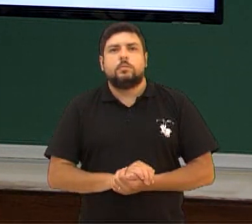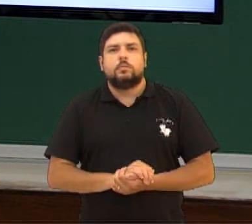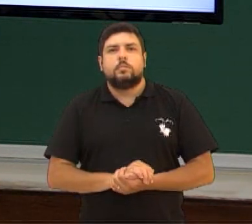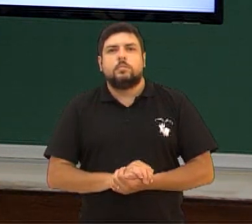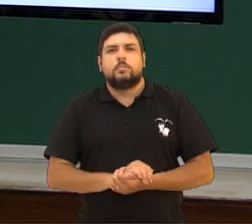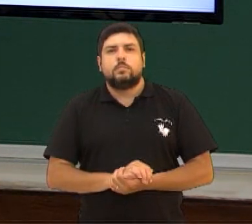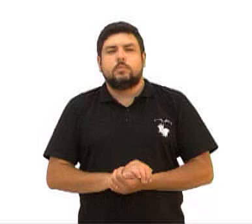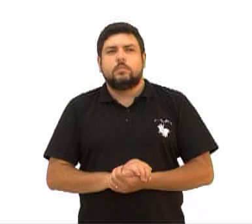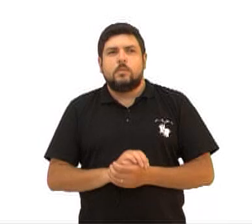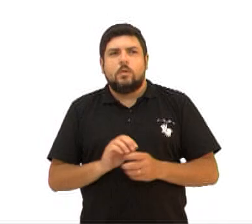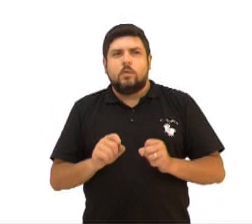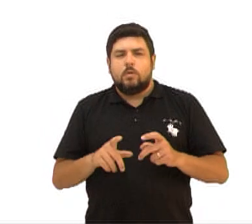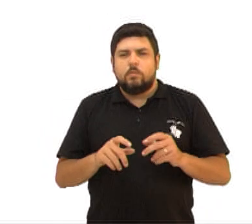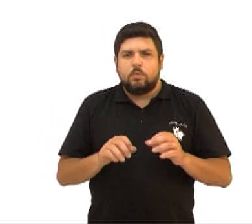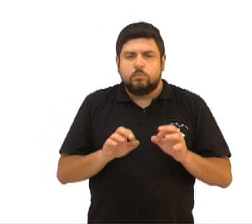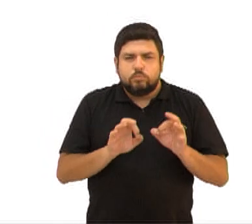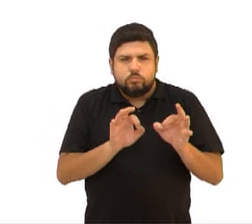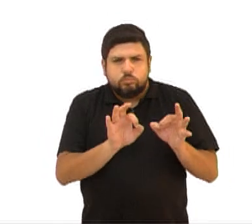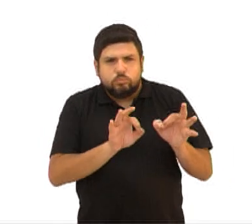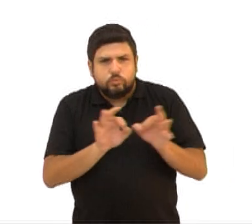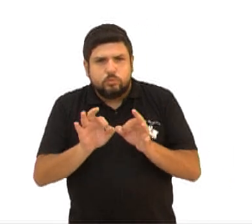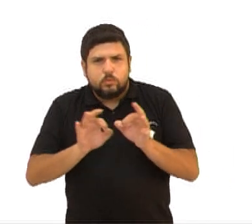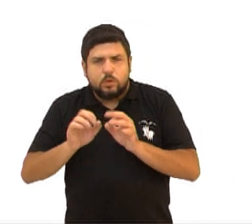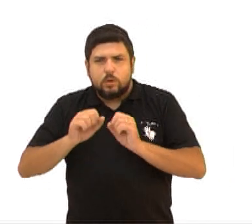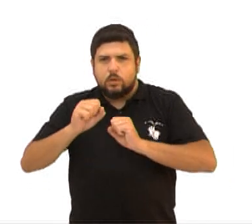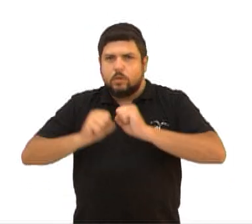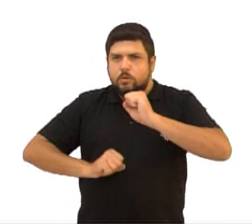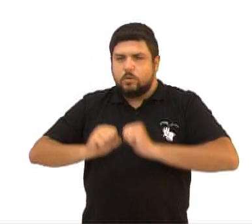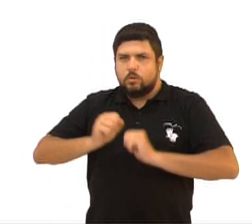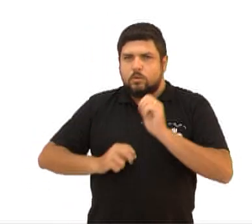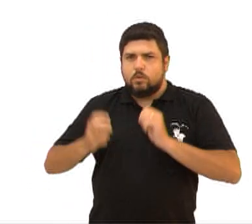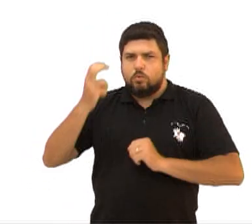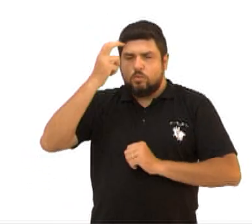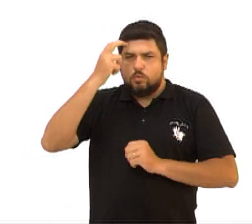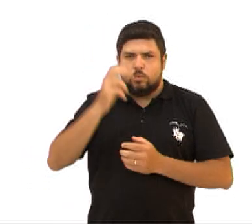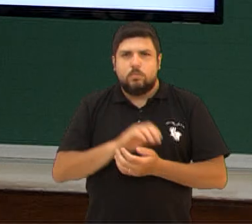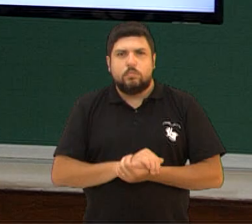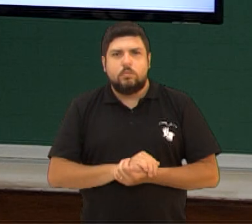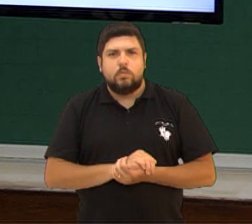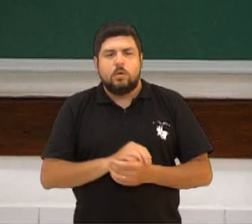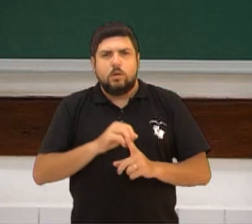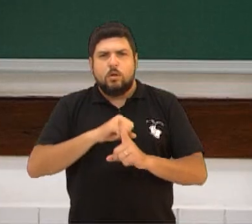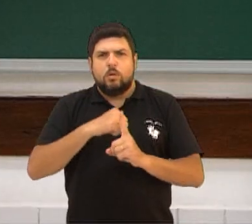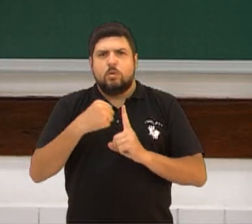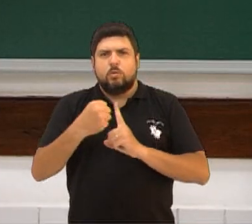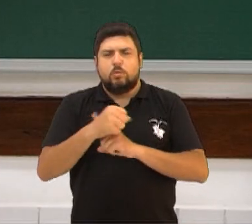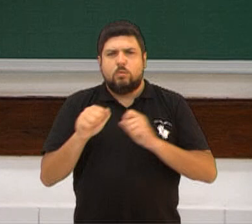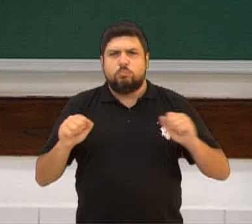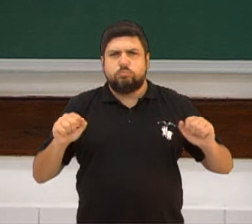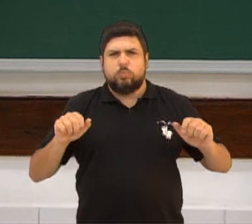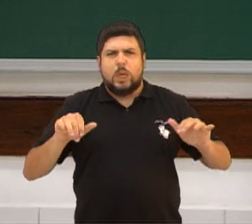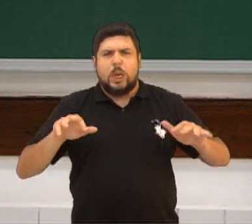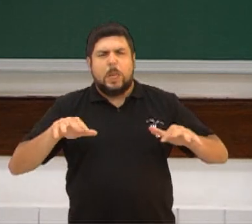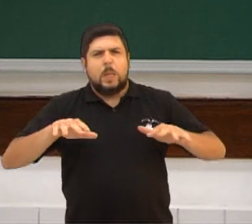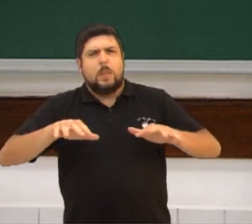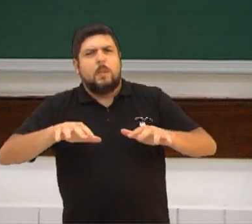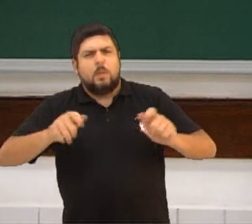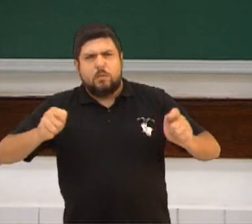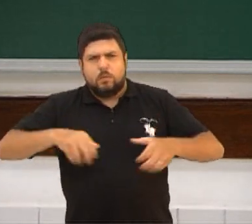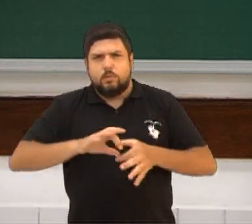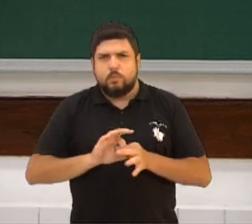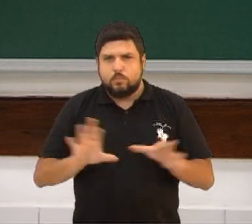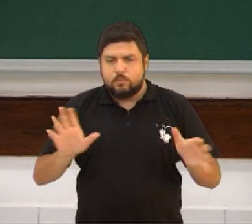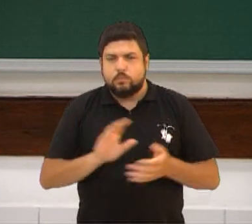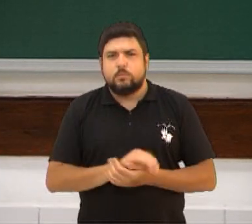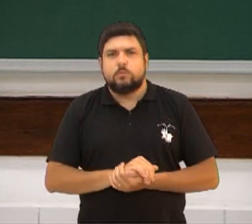Adorno e a indústria cultural. Dá para ser livre na sociedade de massas? Então, pessoal, agora nós vamos